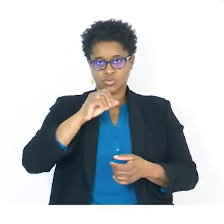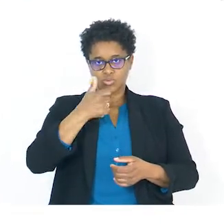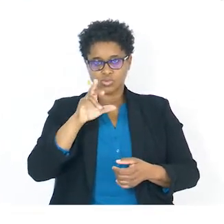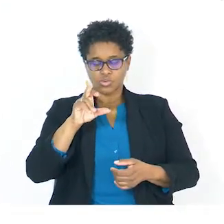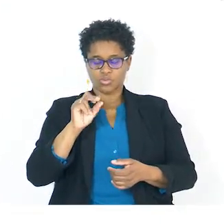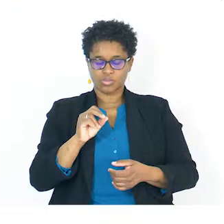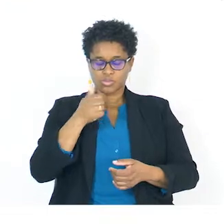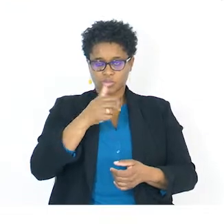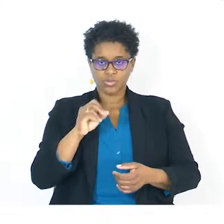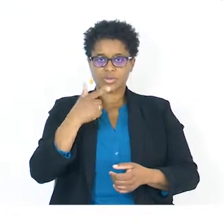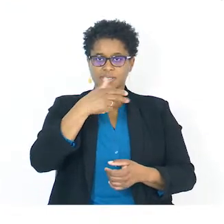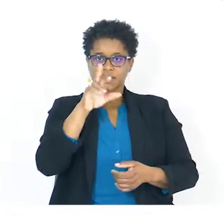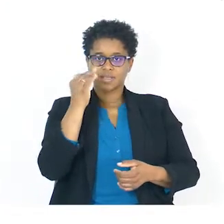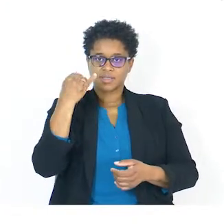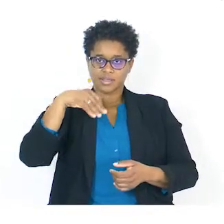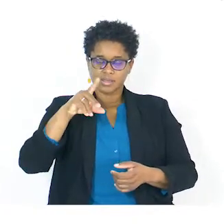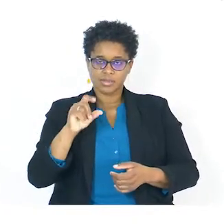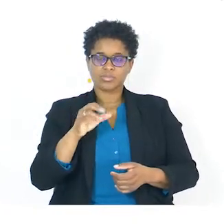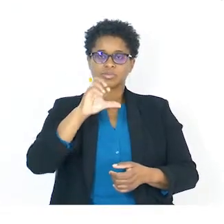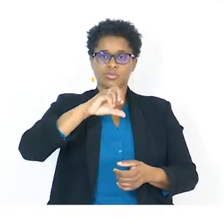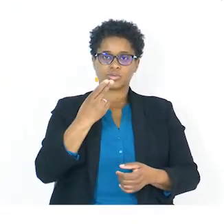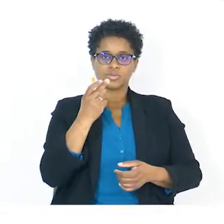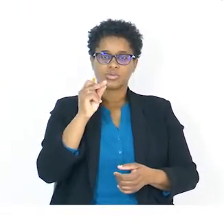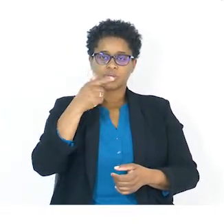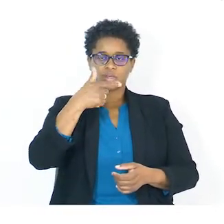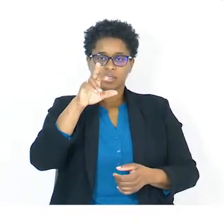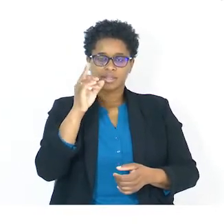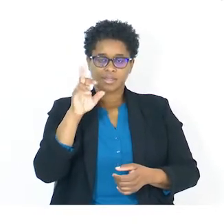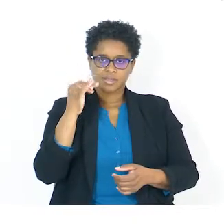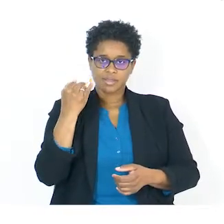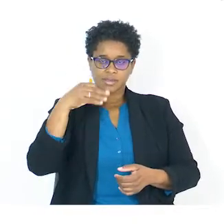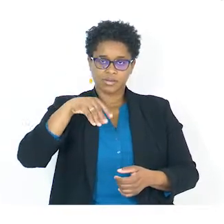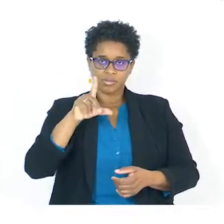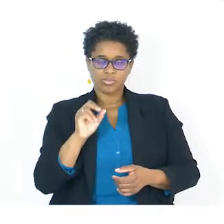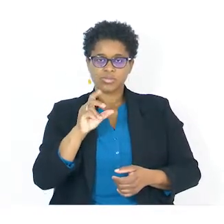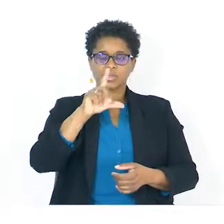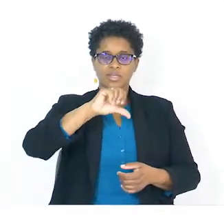triplo, quádruplo e quíntuplo. Prestem atenção.